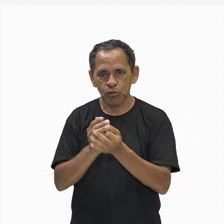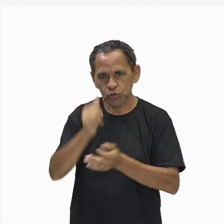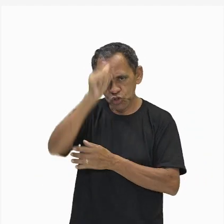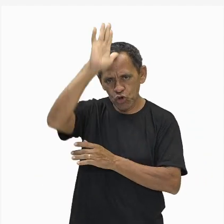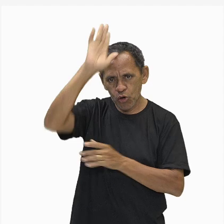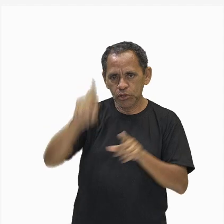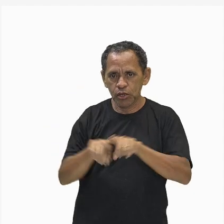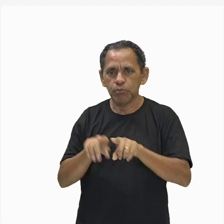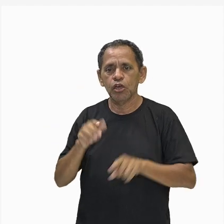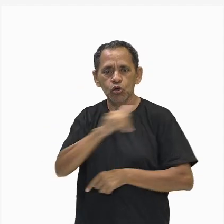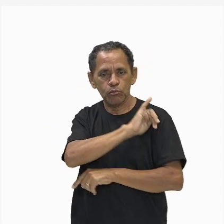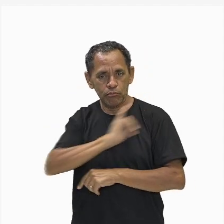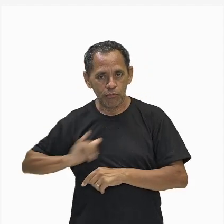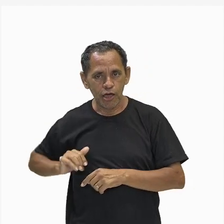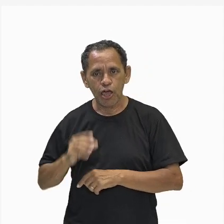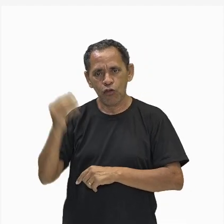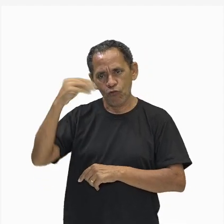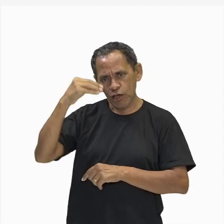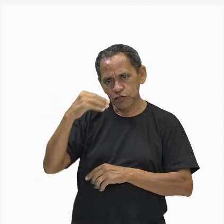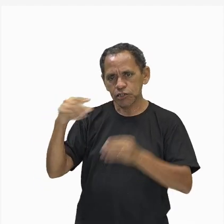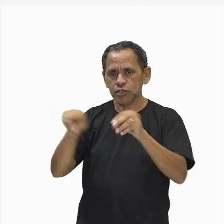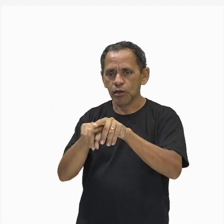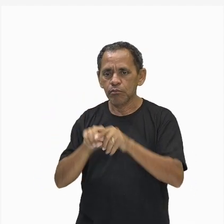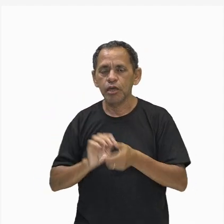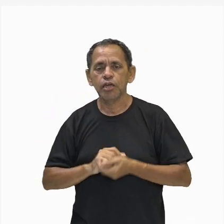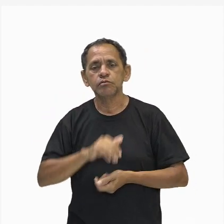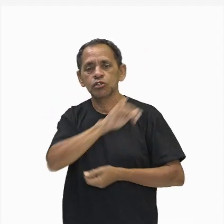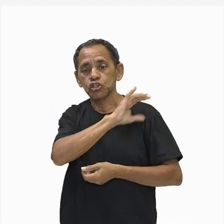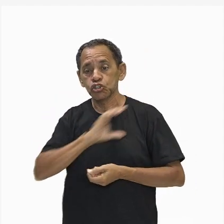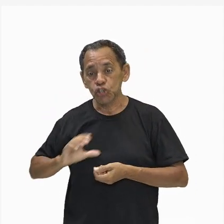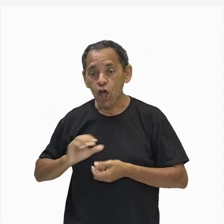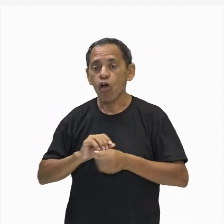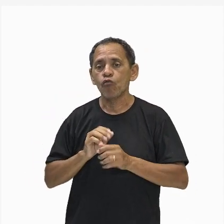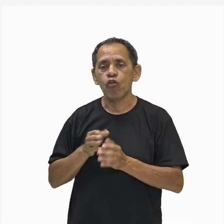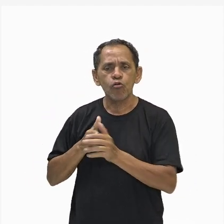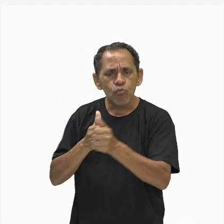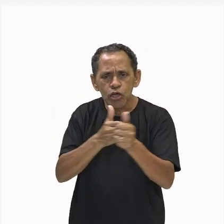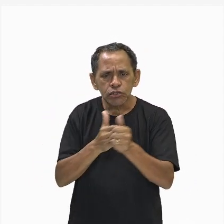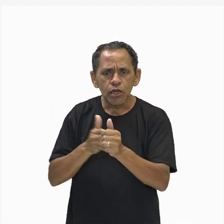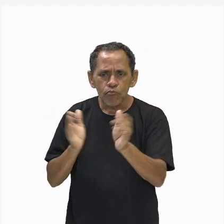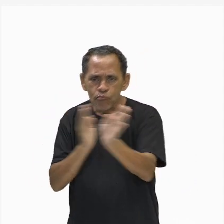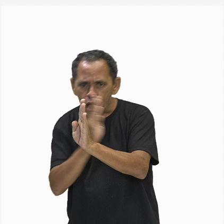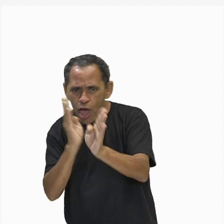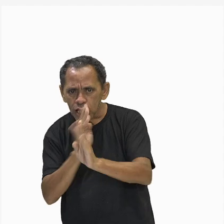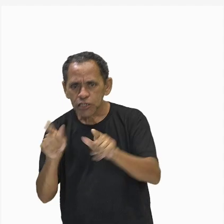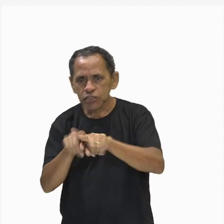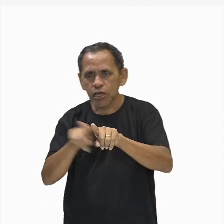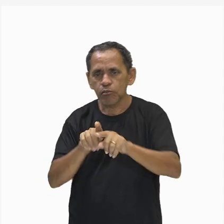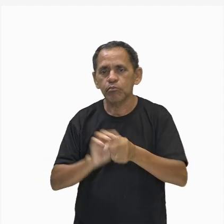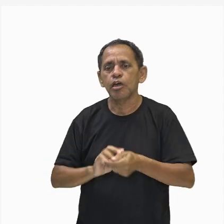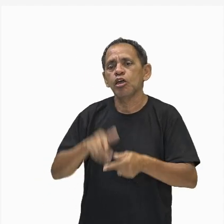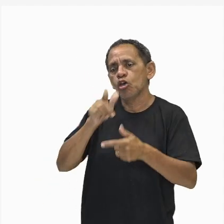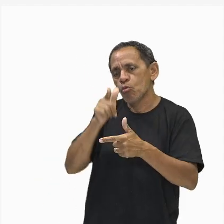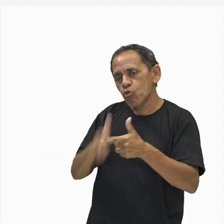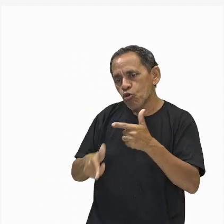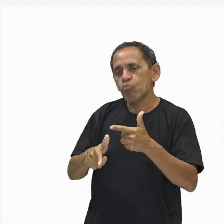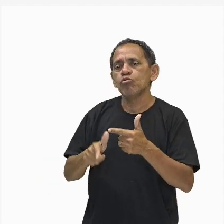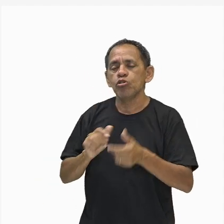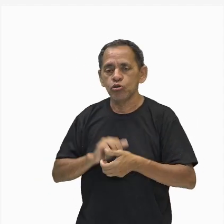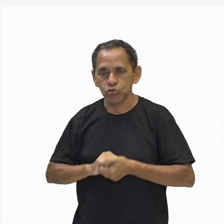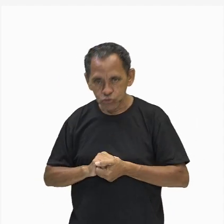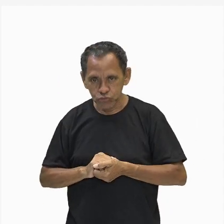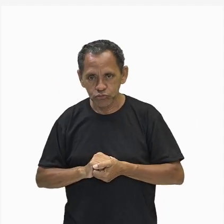Os cristãos foram duramente perseguidos. Diocleciano, no começo do século IV, proibiu os ritos cristãos e